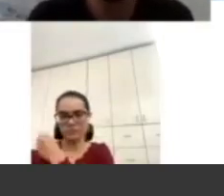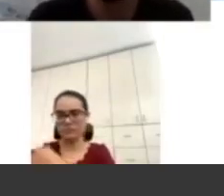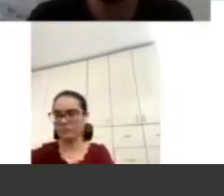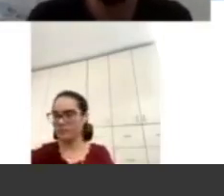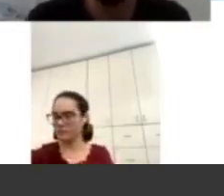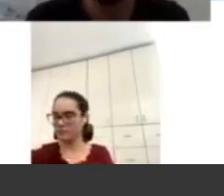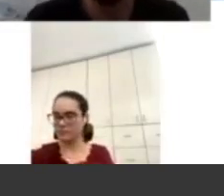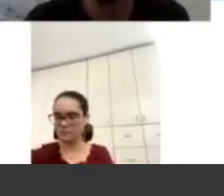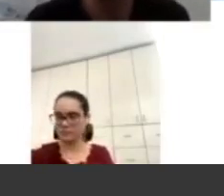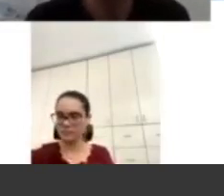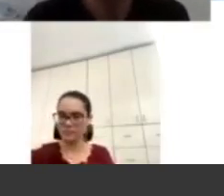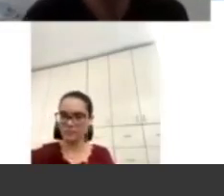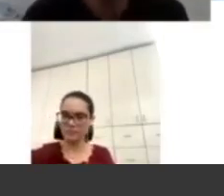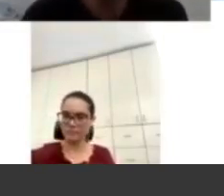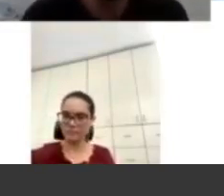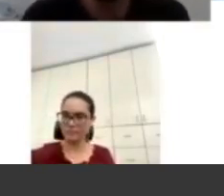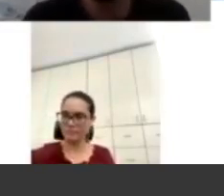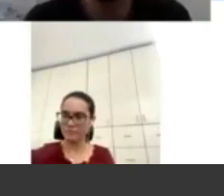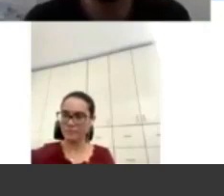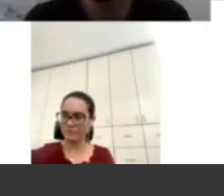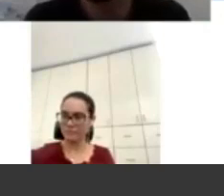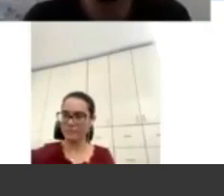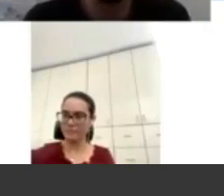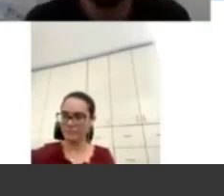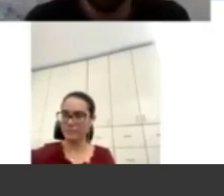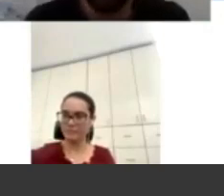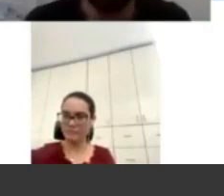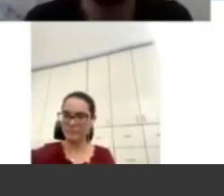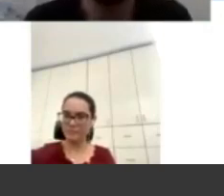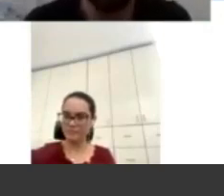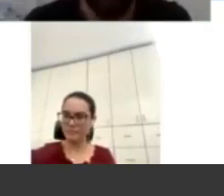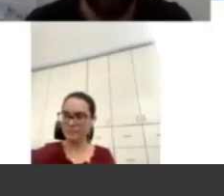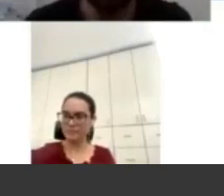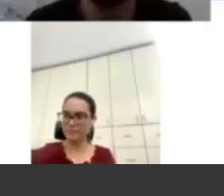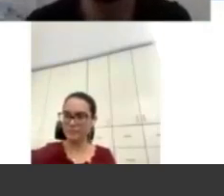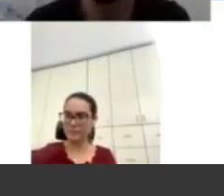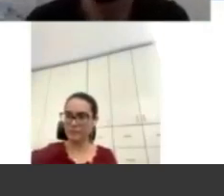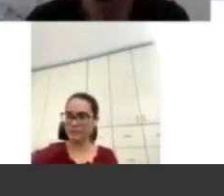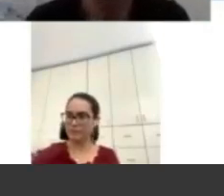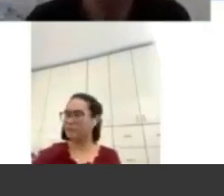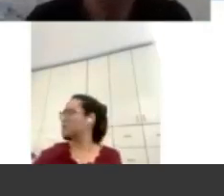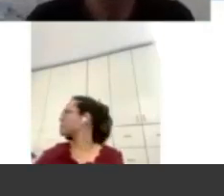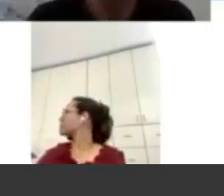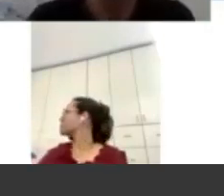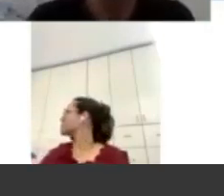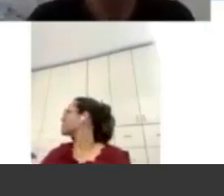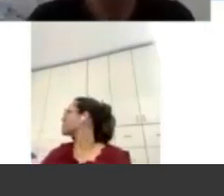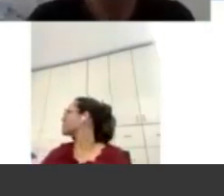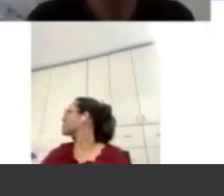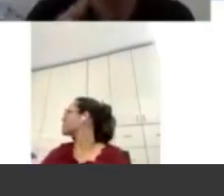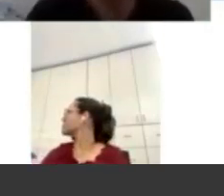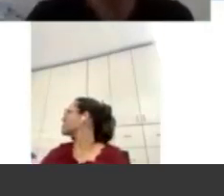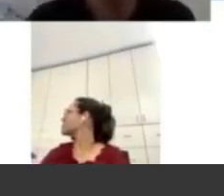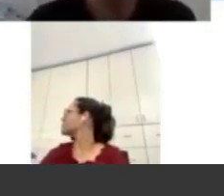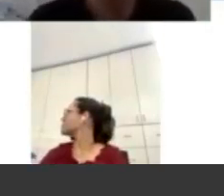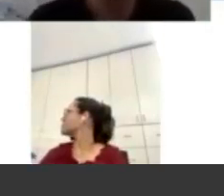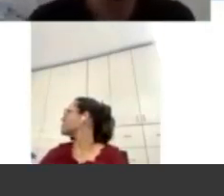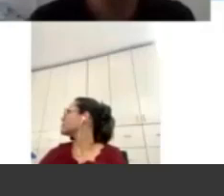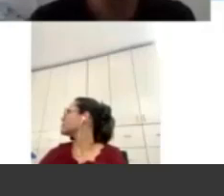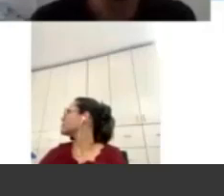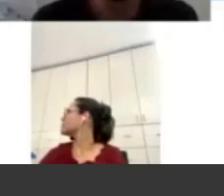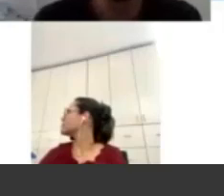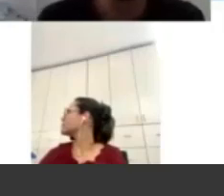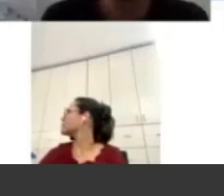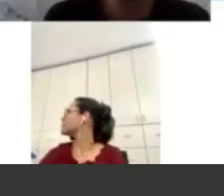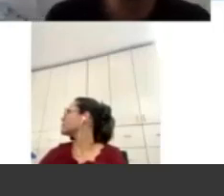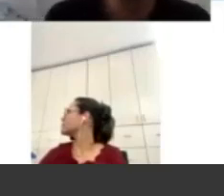sinais e sintomas de monkeypox para que, enfim, no menor deles, ela busque um atendimento médico. A orientação de retorno para a